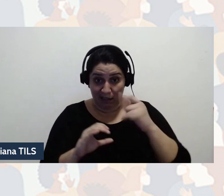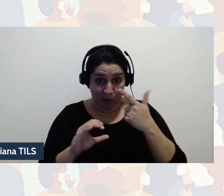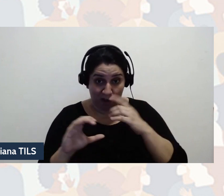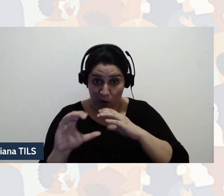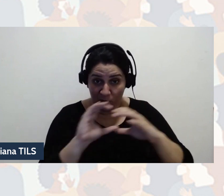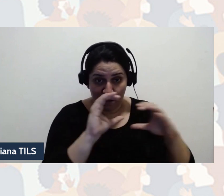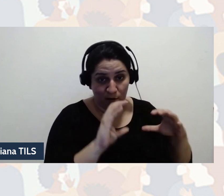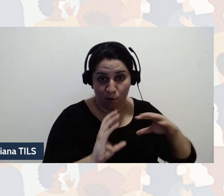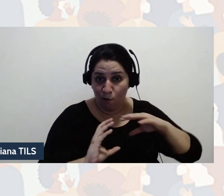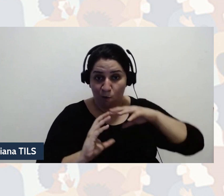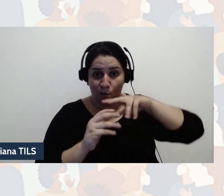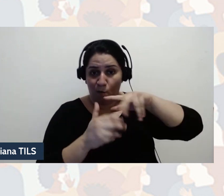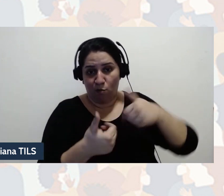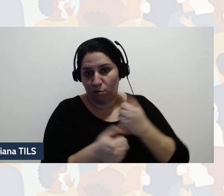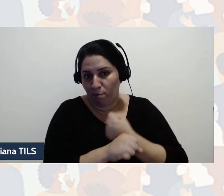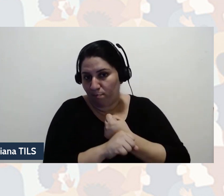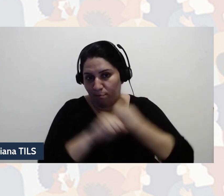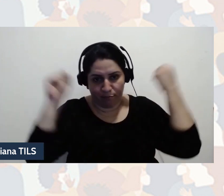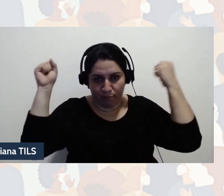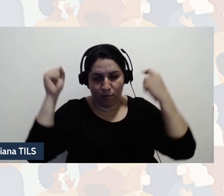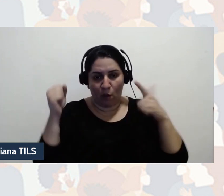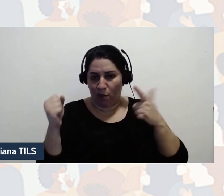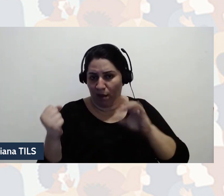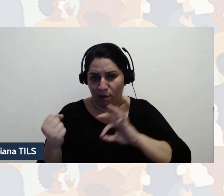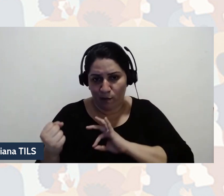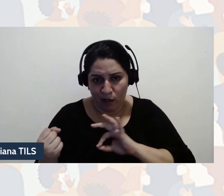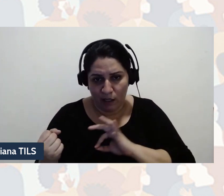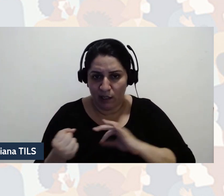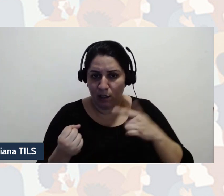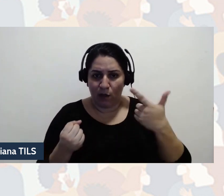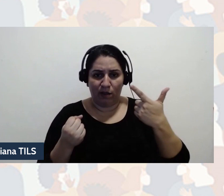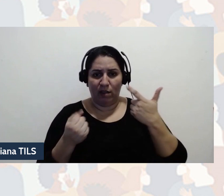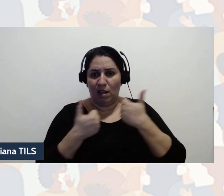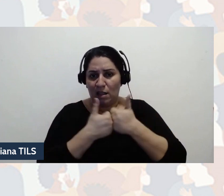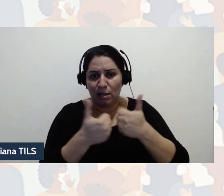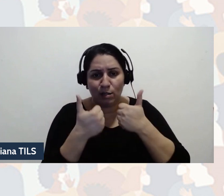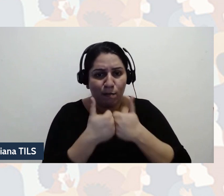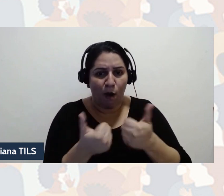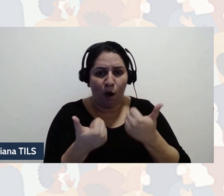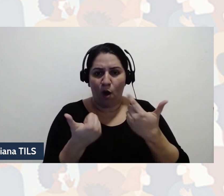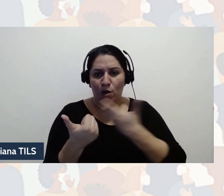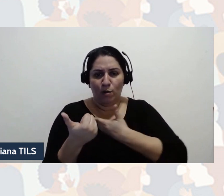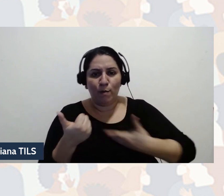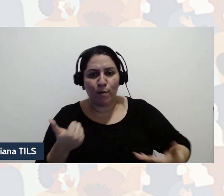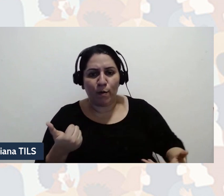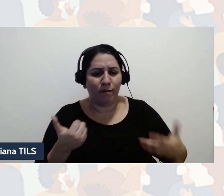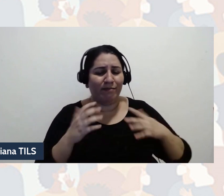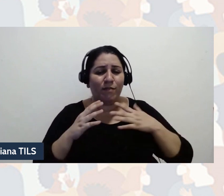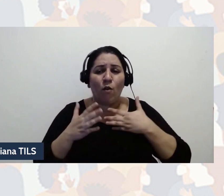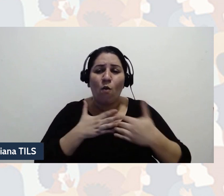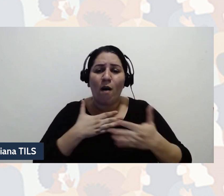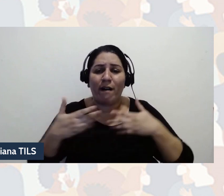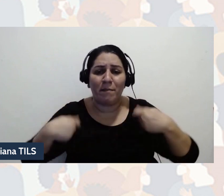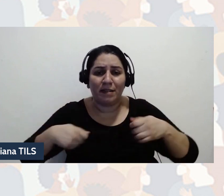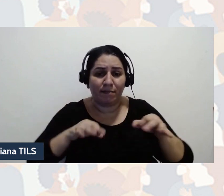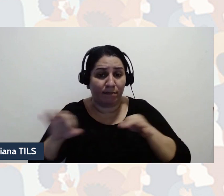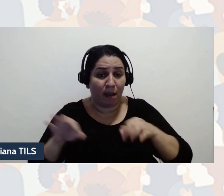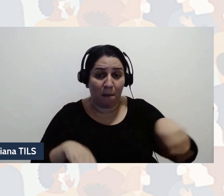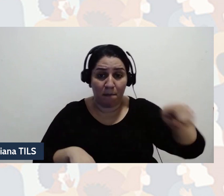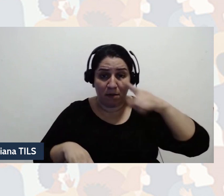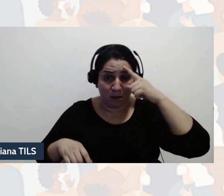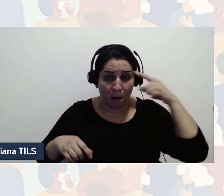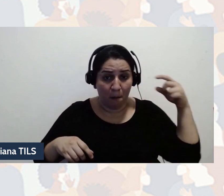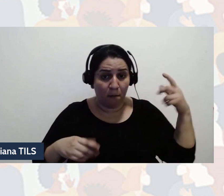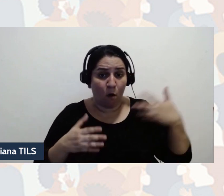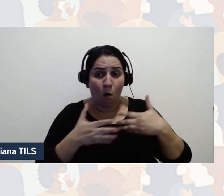mais polícia, transporte público, nada que dependa de organização. Além disso, as pessoas matam por inveja, caso alguém